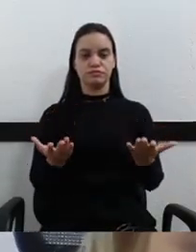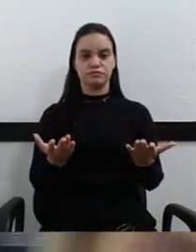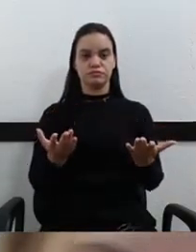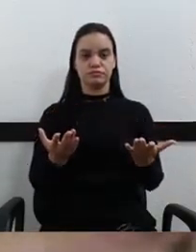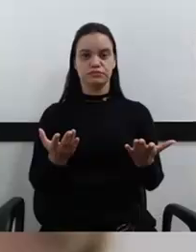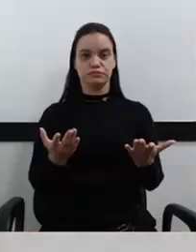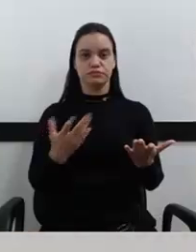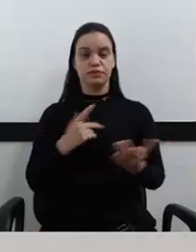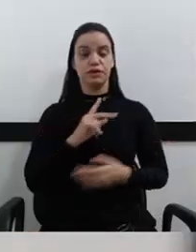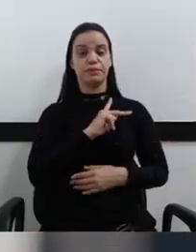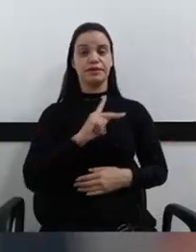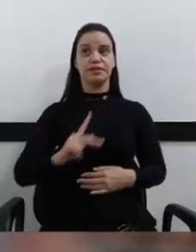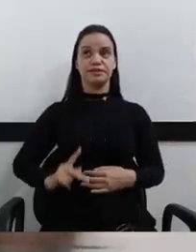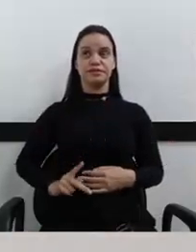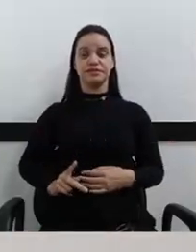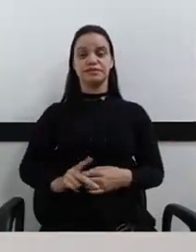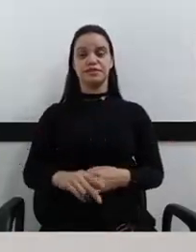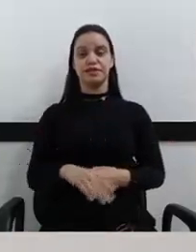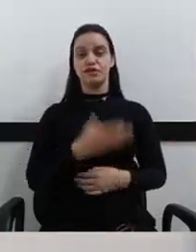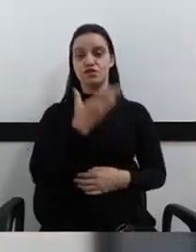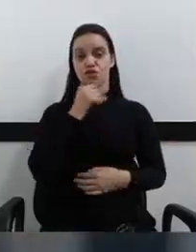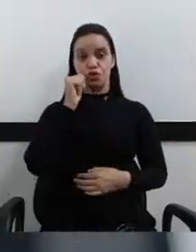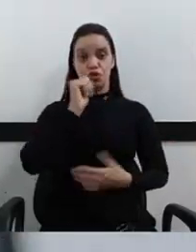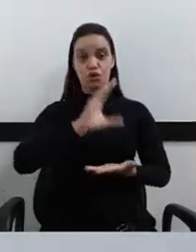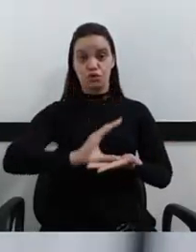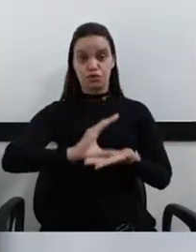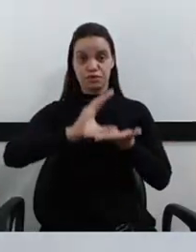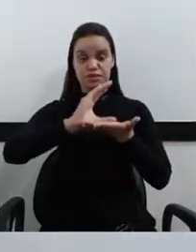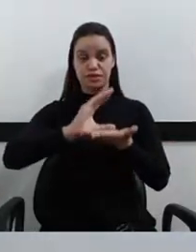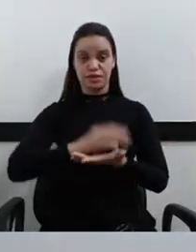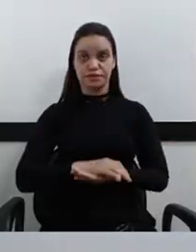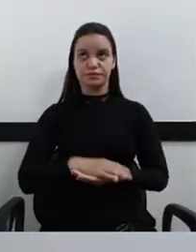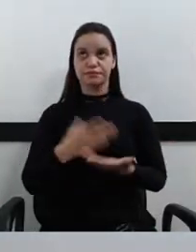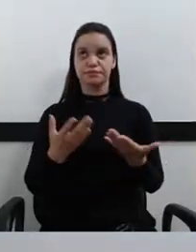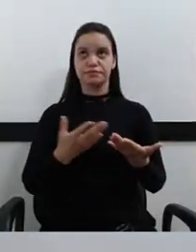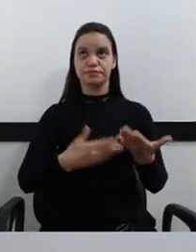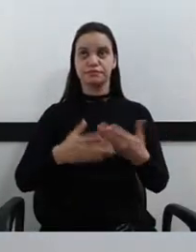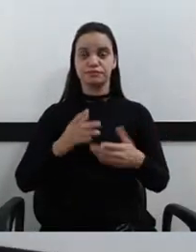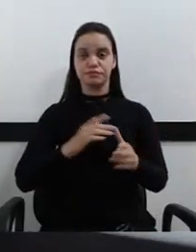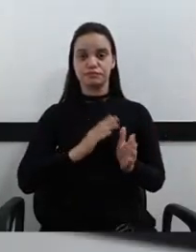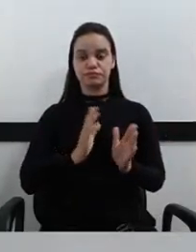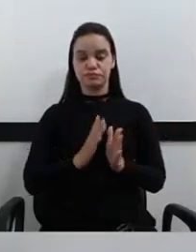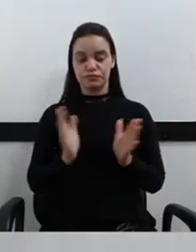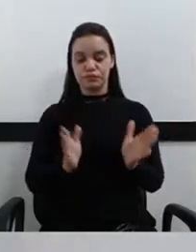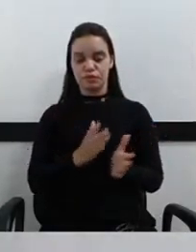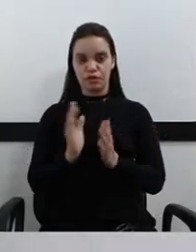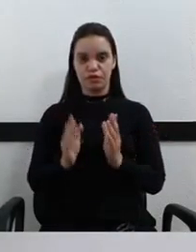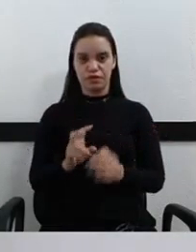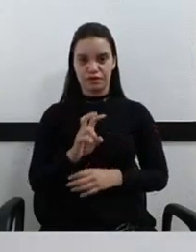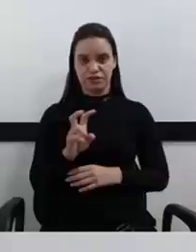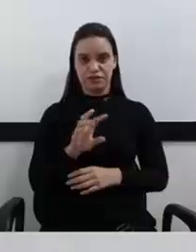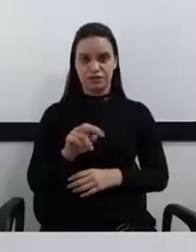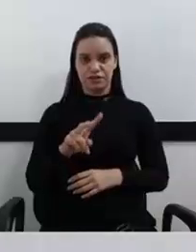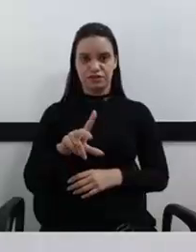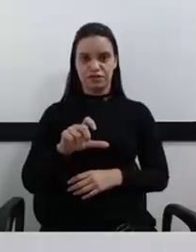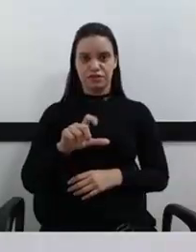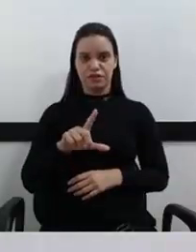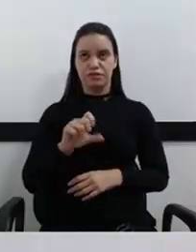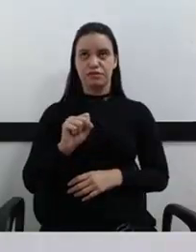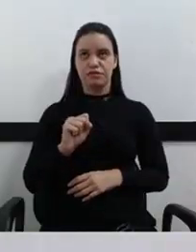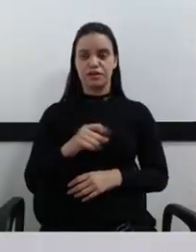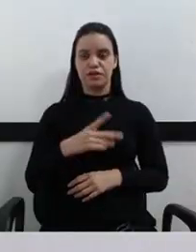Excelentíssima presidenta, excelentíssimos conselheiros e conselheiras, trata-se de procedimento para o preenchimento de 5 vagas